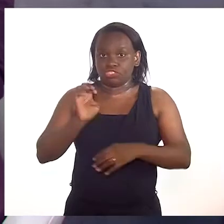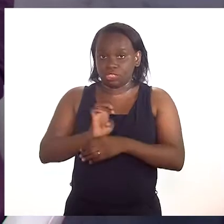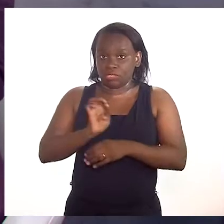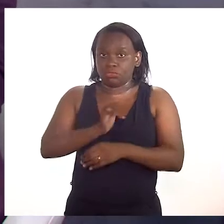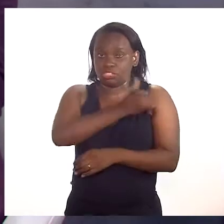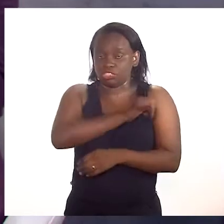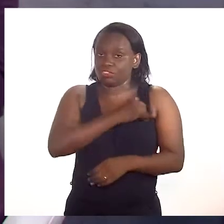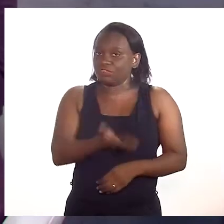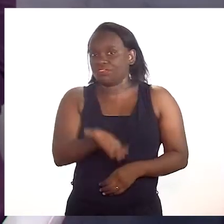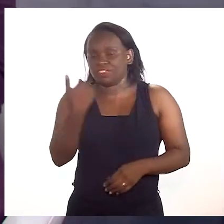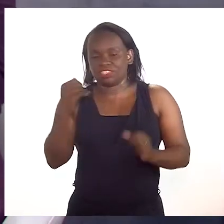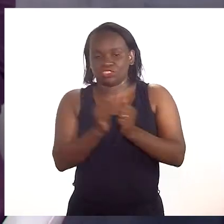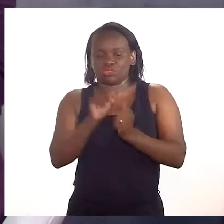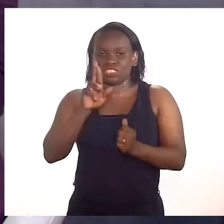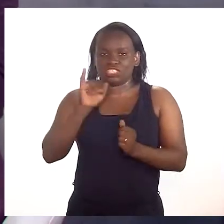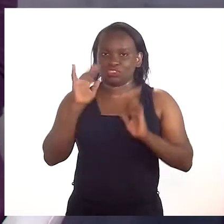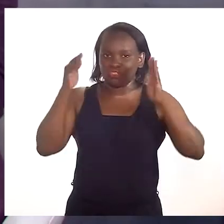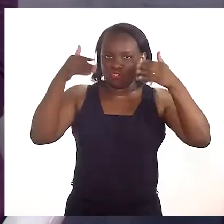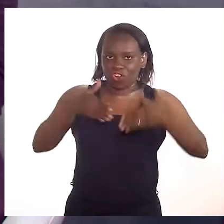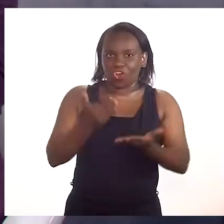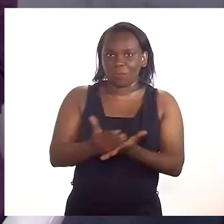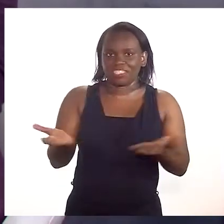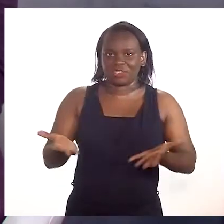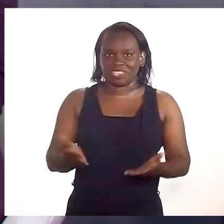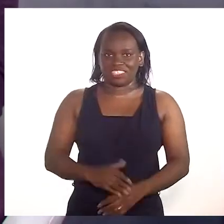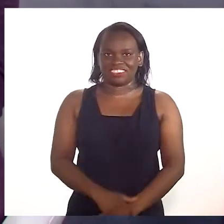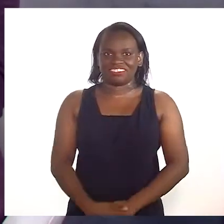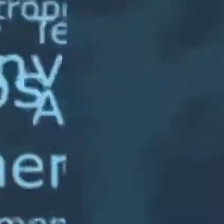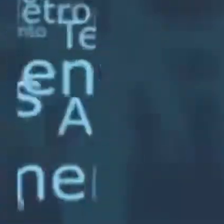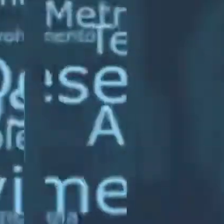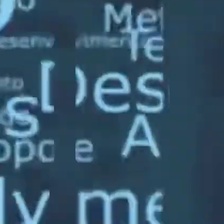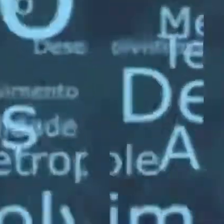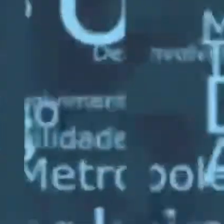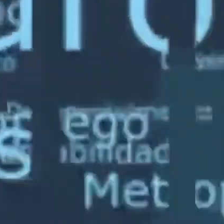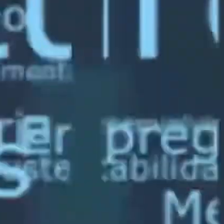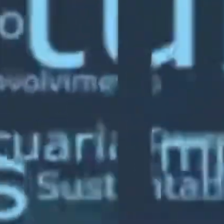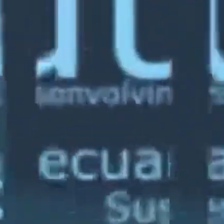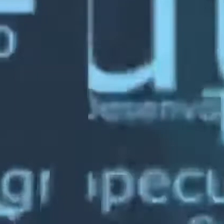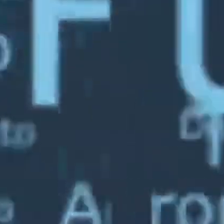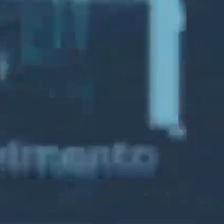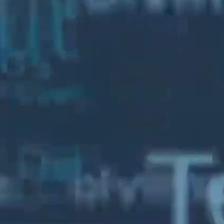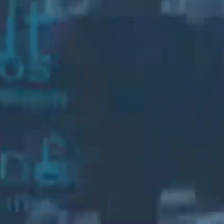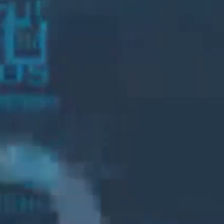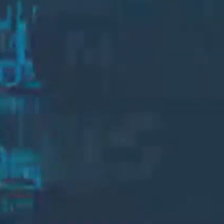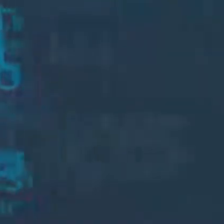no estado do Rio, vem com a gente no Rio em Foco, que começa agora.